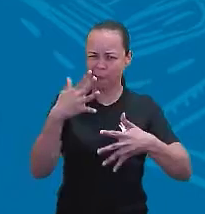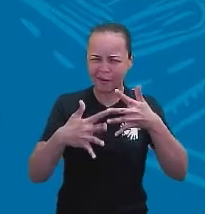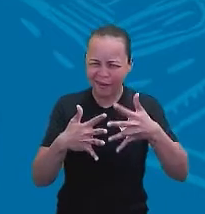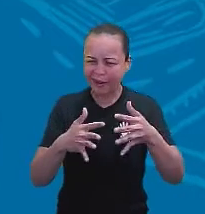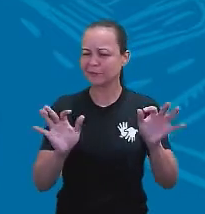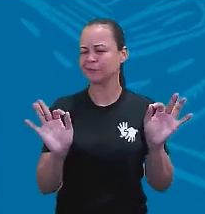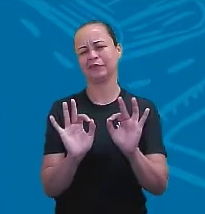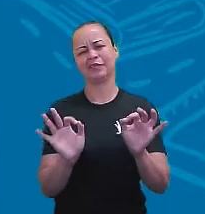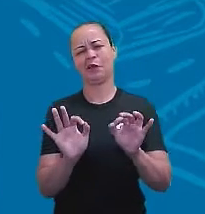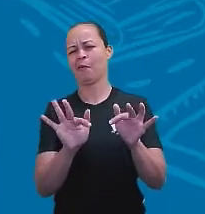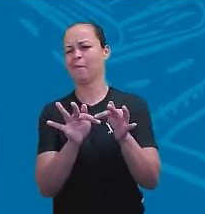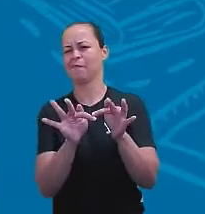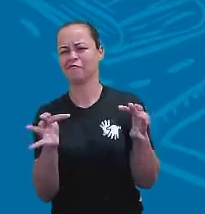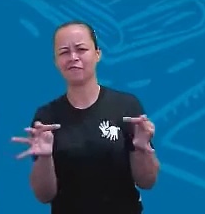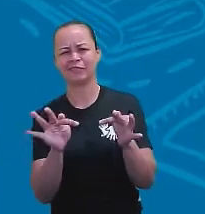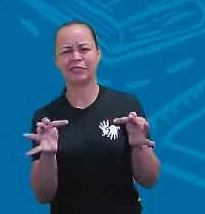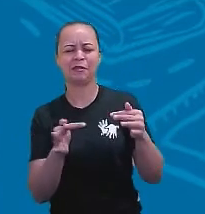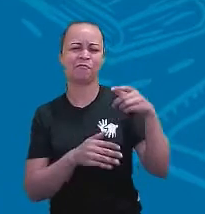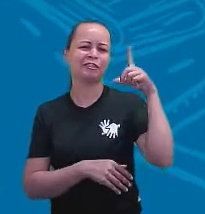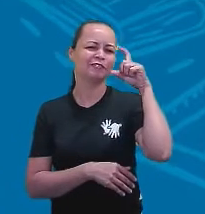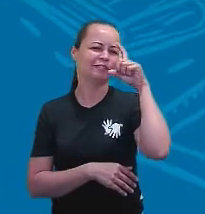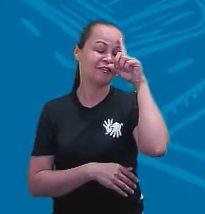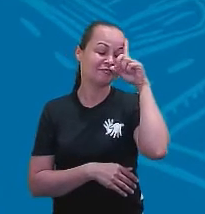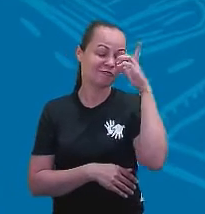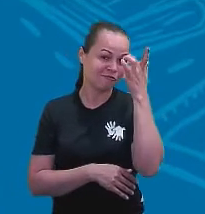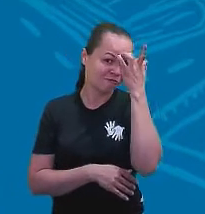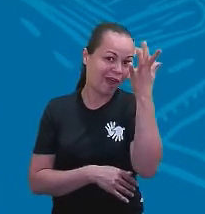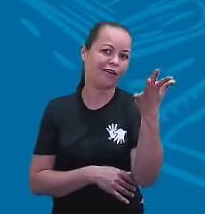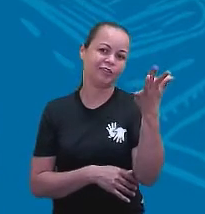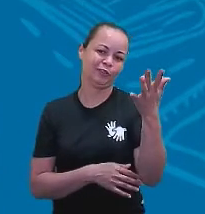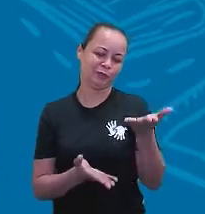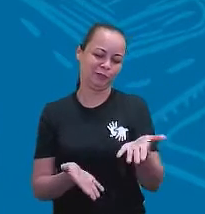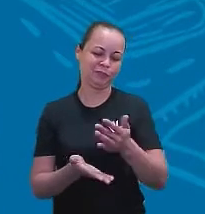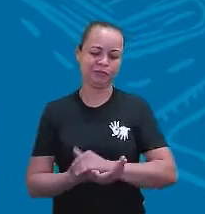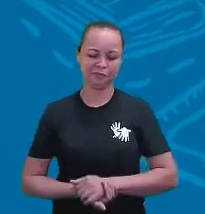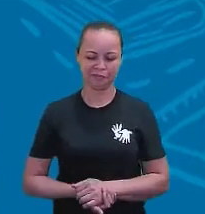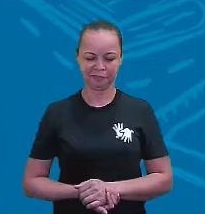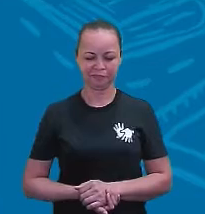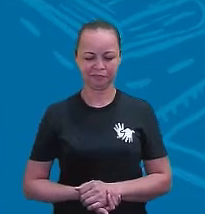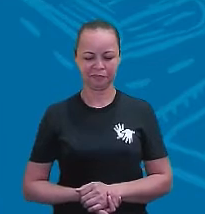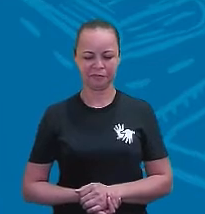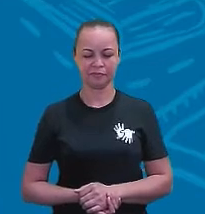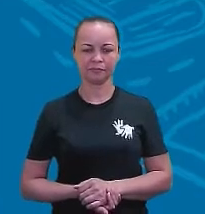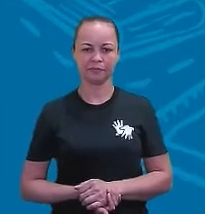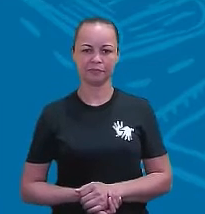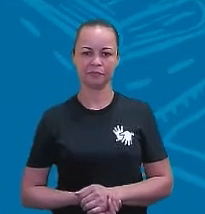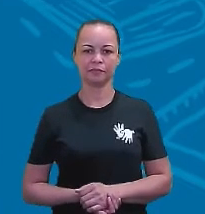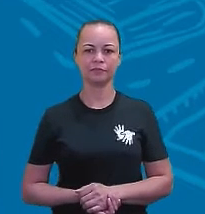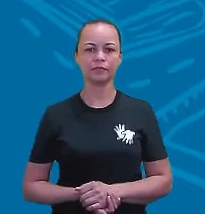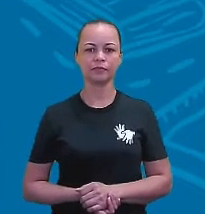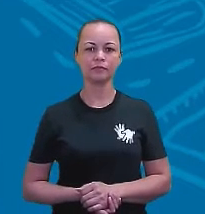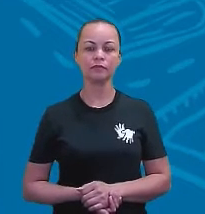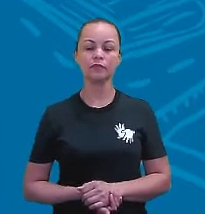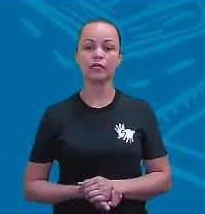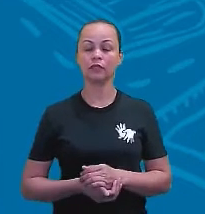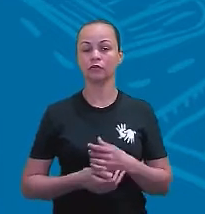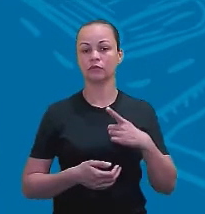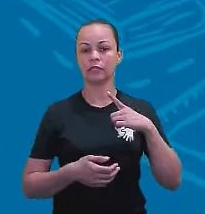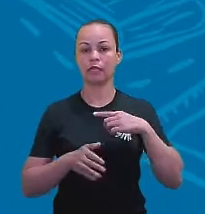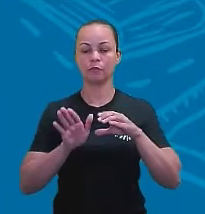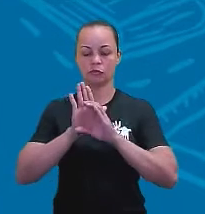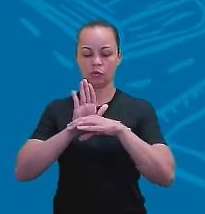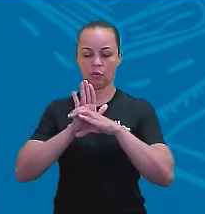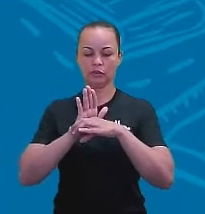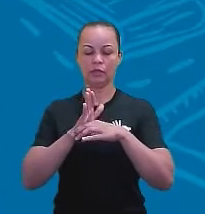sim, muito, mas muito fácil. Let's go? Vamos lá? Bom, temos aqui, ó, o conceito. O verbo